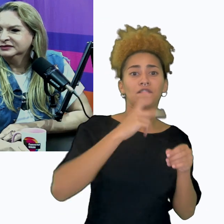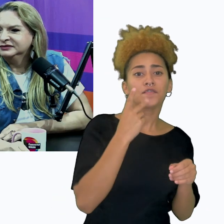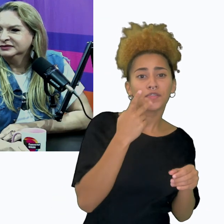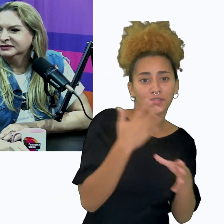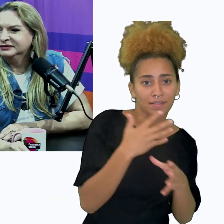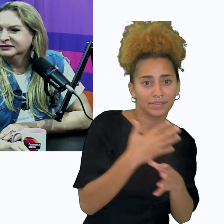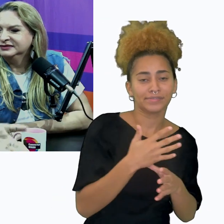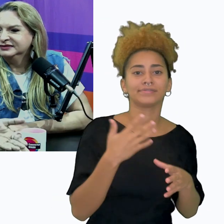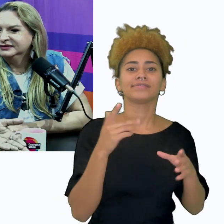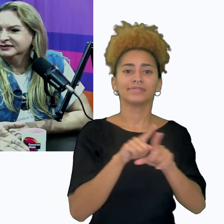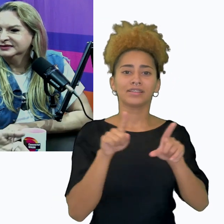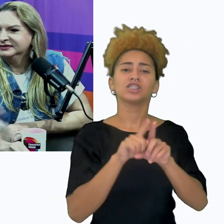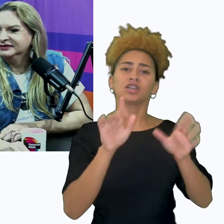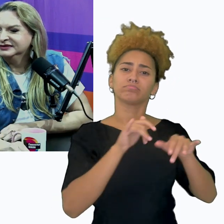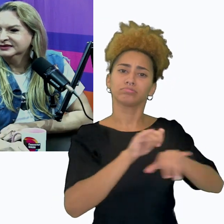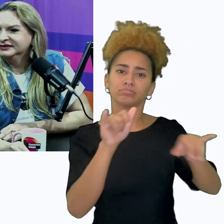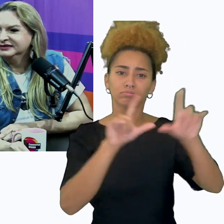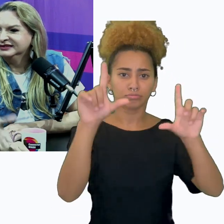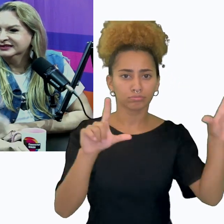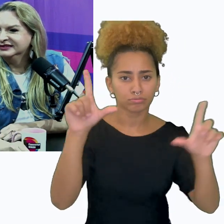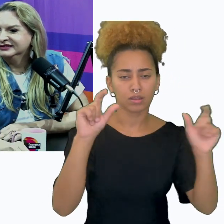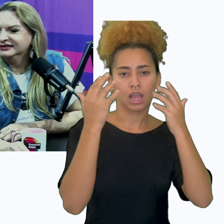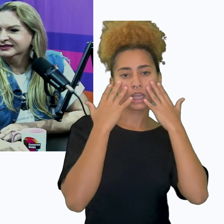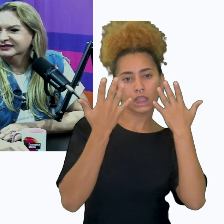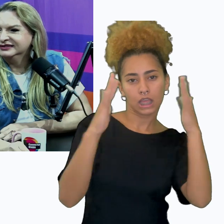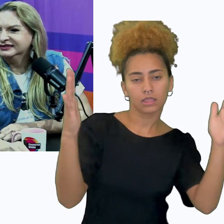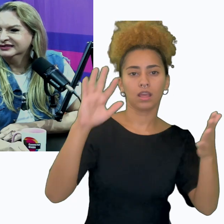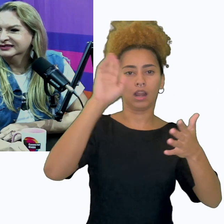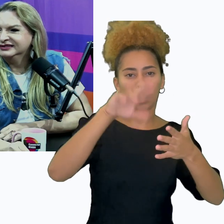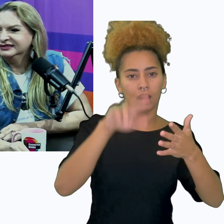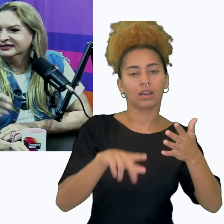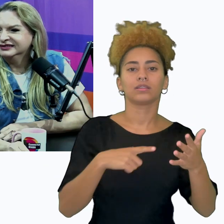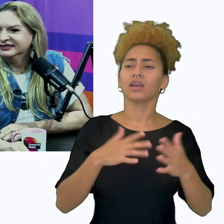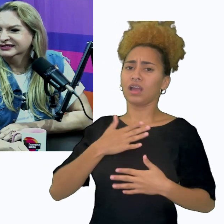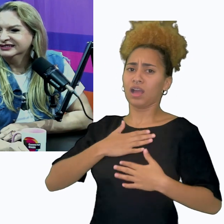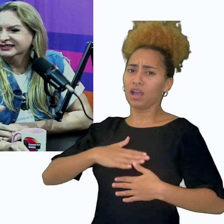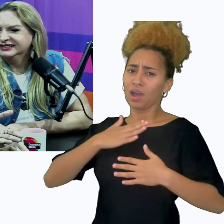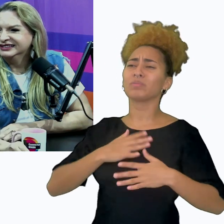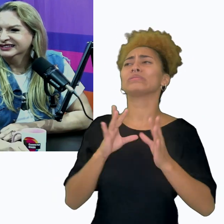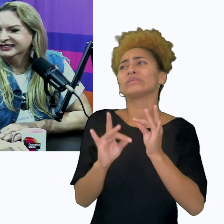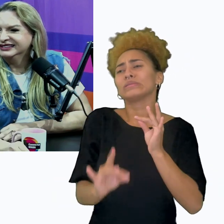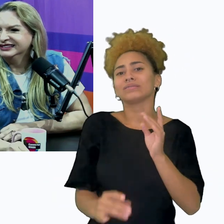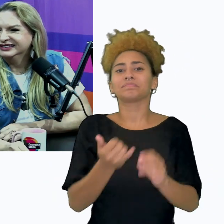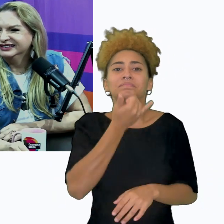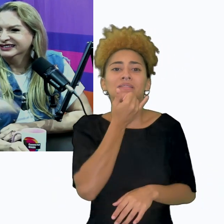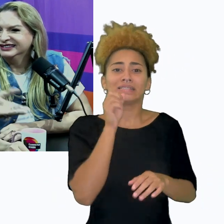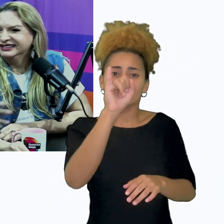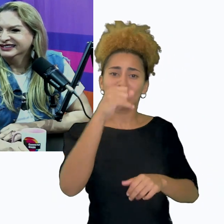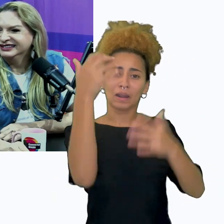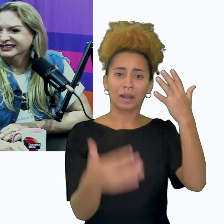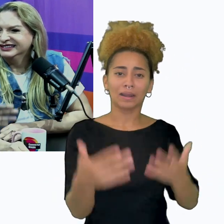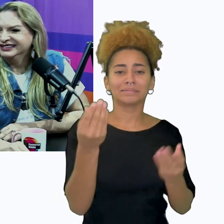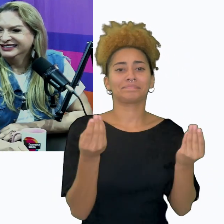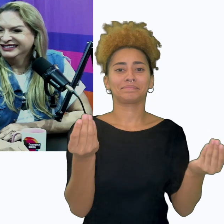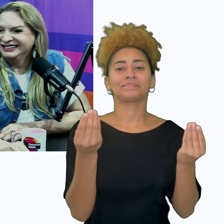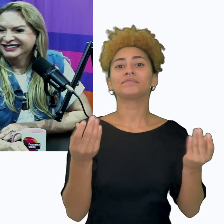Fortaleza, Divine, tá entendendo? Da Divine, televisão glitter, é tudo. Calma que a gente ainda vai chegar lá. Pois é, muita coisa. Aí se eu vou